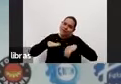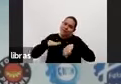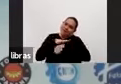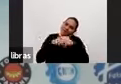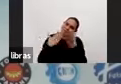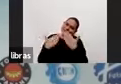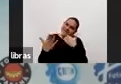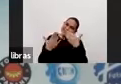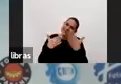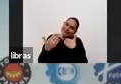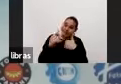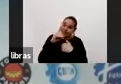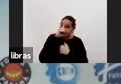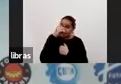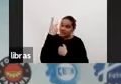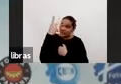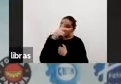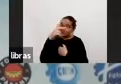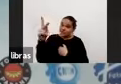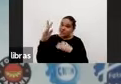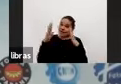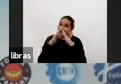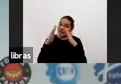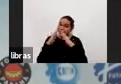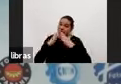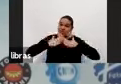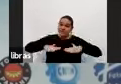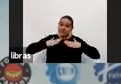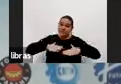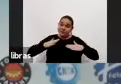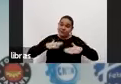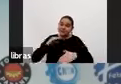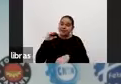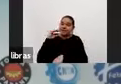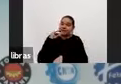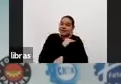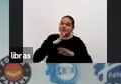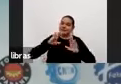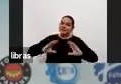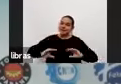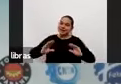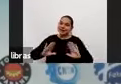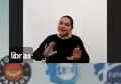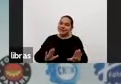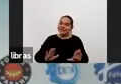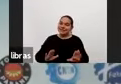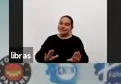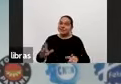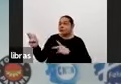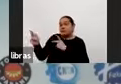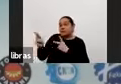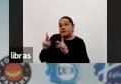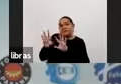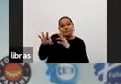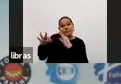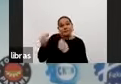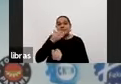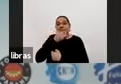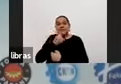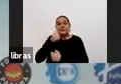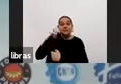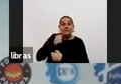que vocês estejam nas suas casas, tranquilos, quentinhos, sossegados, e convidem sua esposa e esposas, convidem